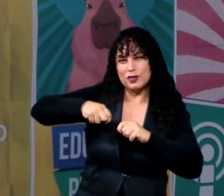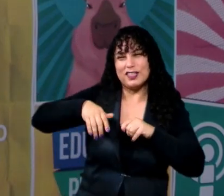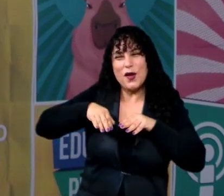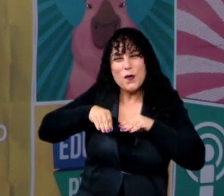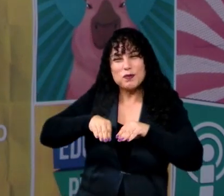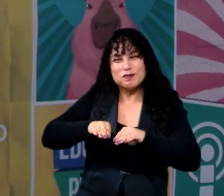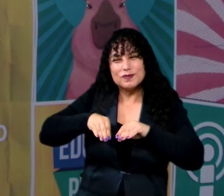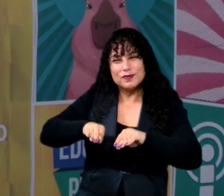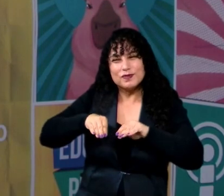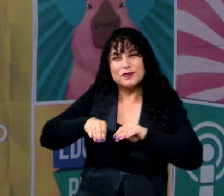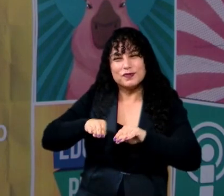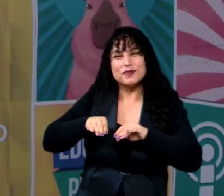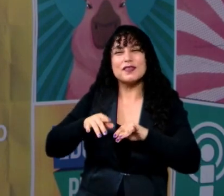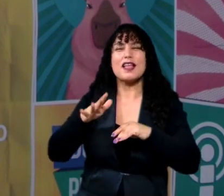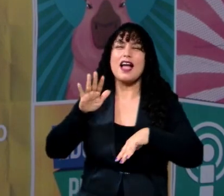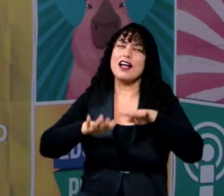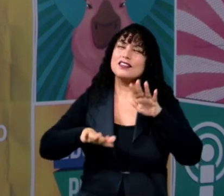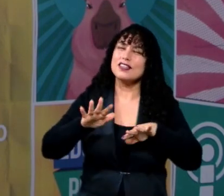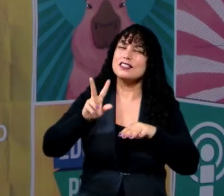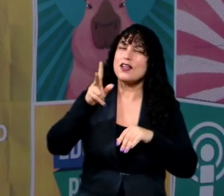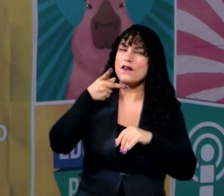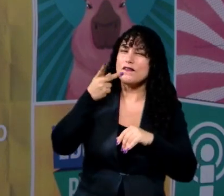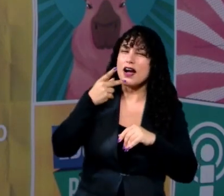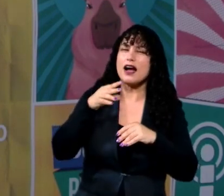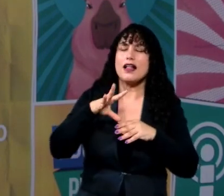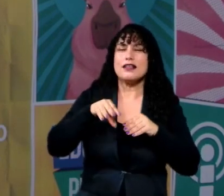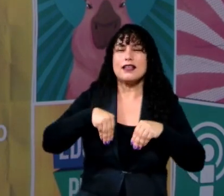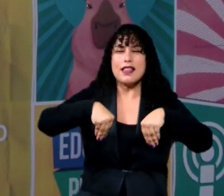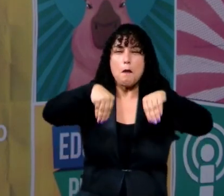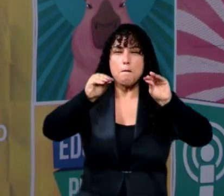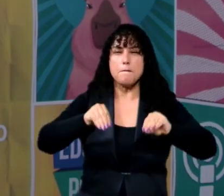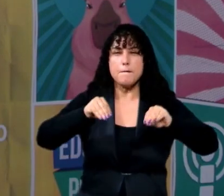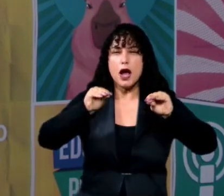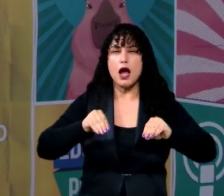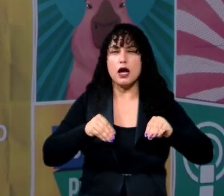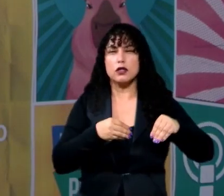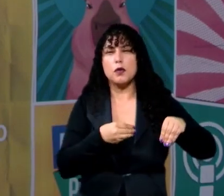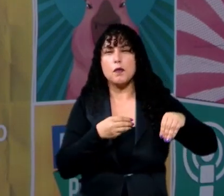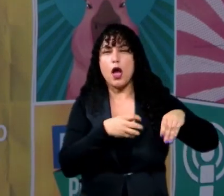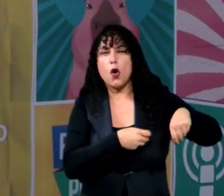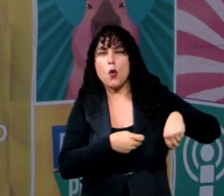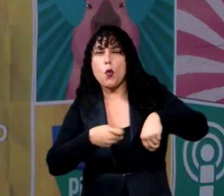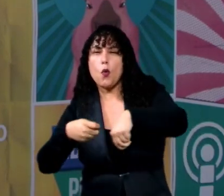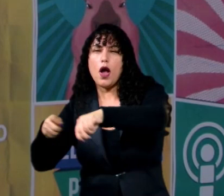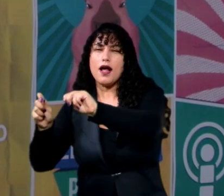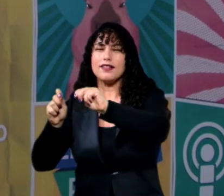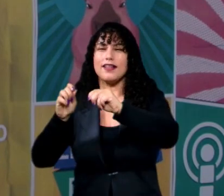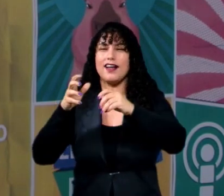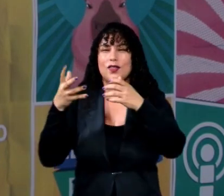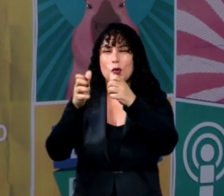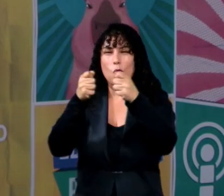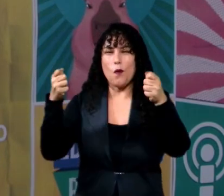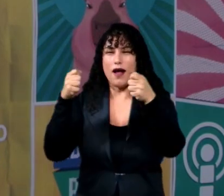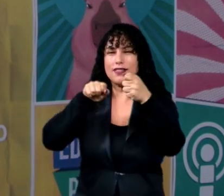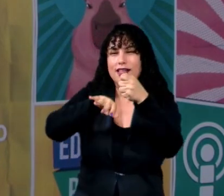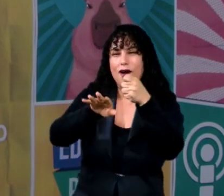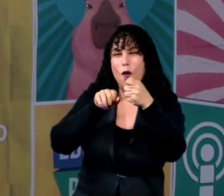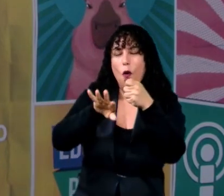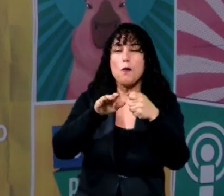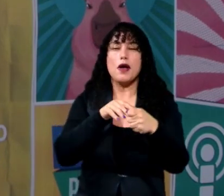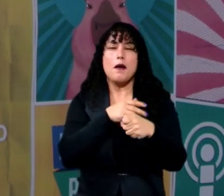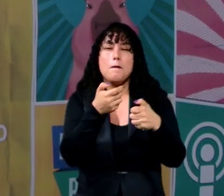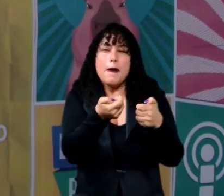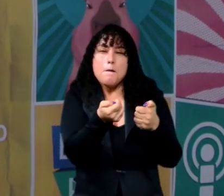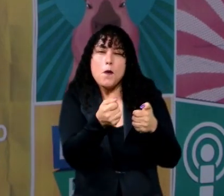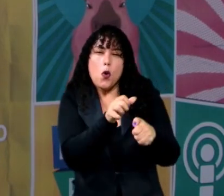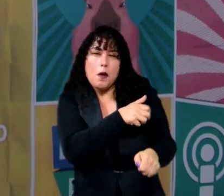artesã. E algumas coisas eu digo que dá pano para guarda-roupa, porque pano para manga é pouco pano. Isso dá pano